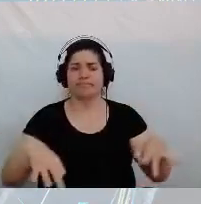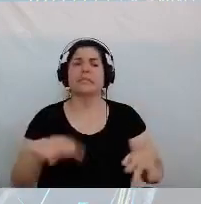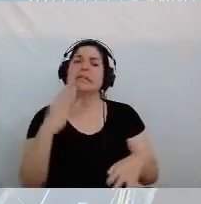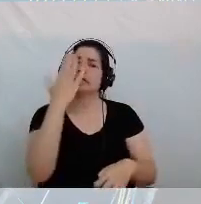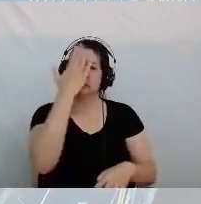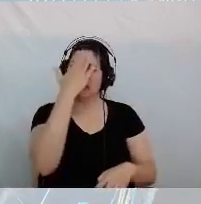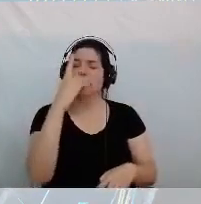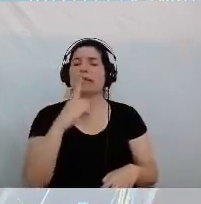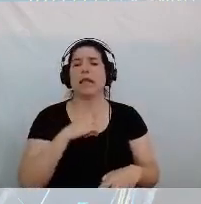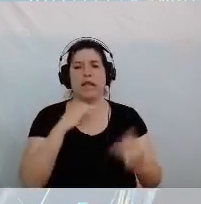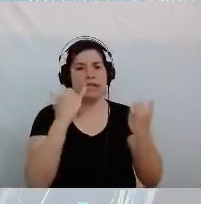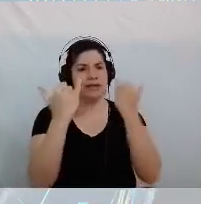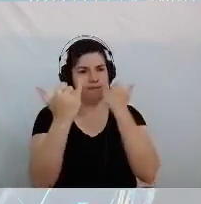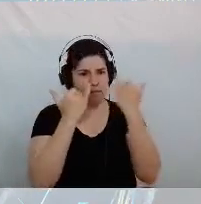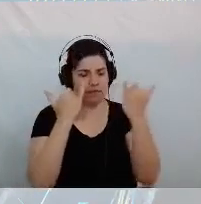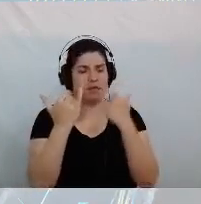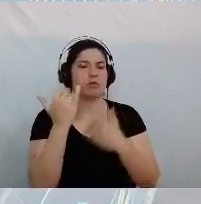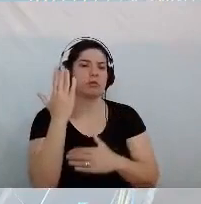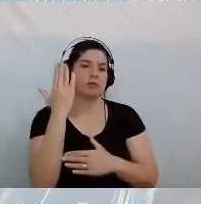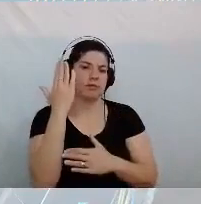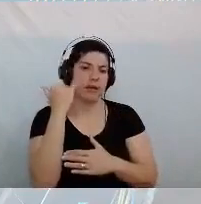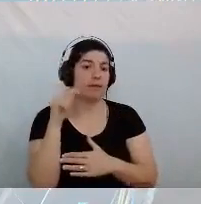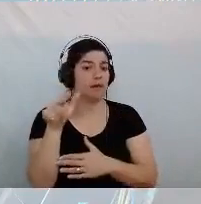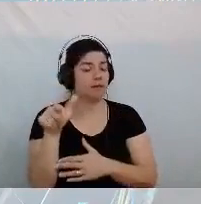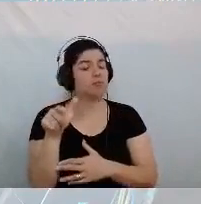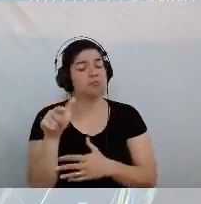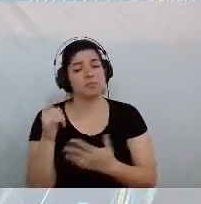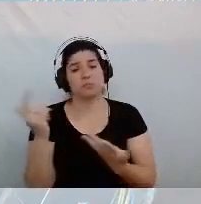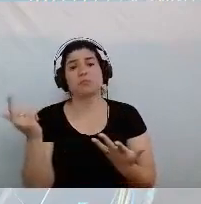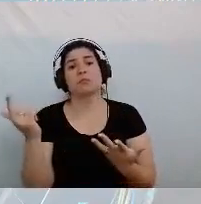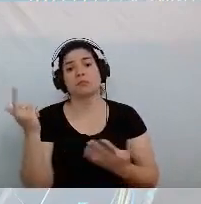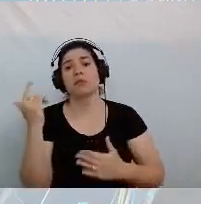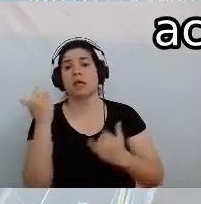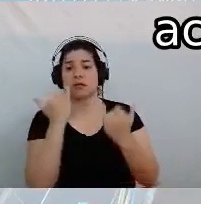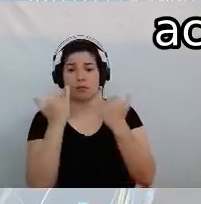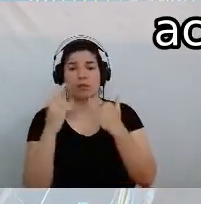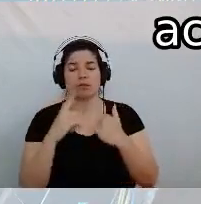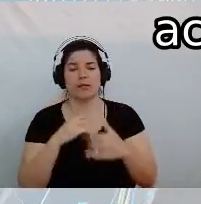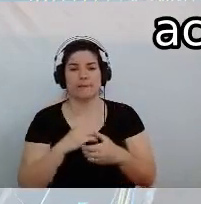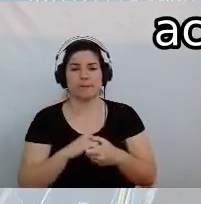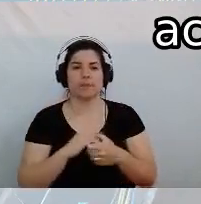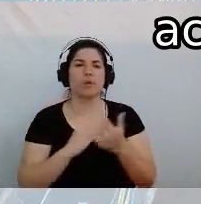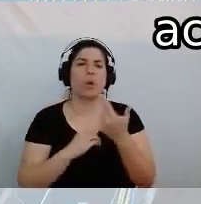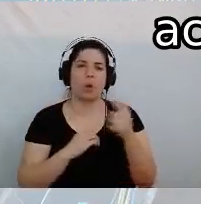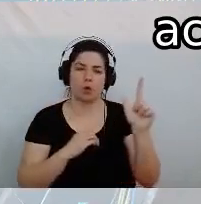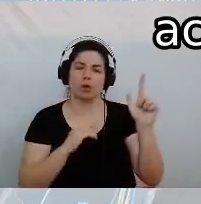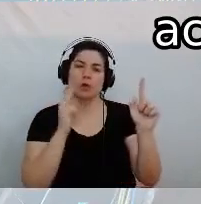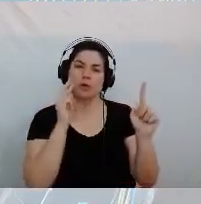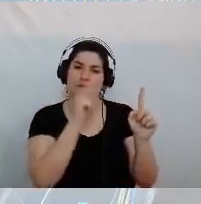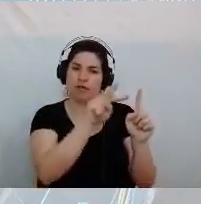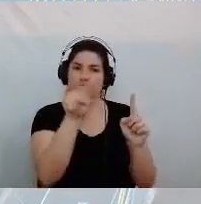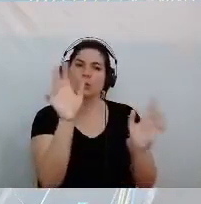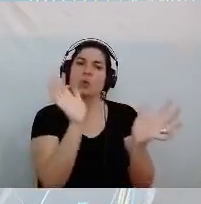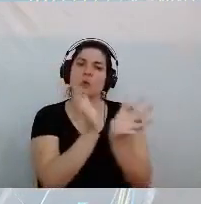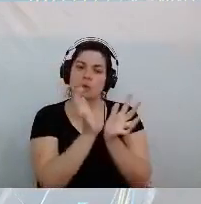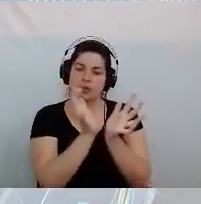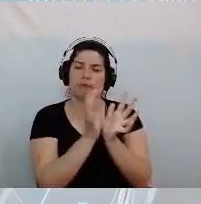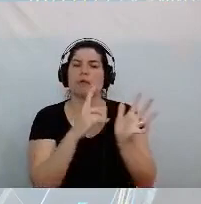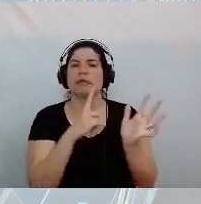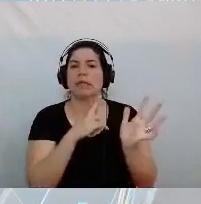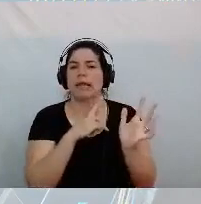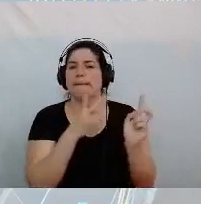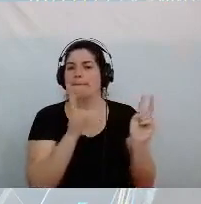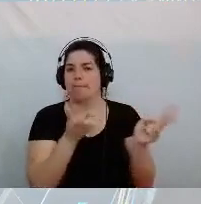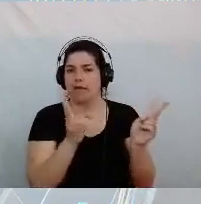informado o desenv desenvolvedor eficiente é naturalmente desenvolvedor informado outro padrão que eu vejo acontecendo em praticamente todos os times e que é normal menos de